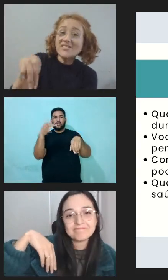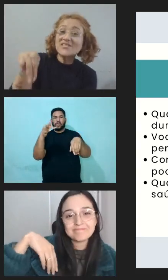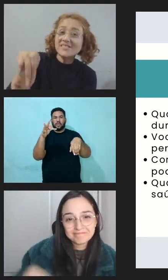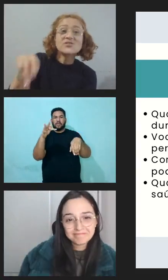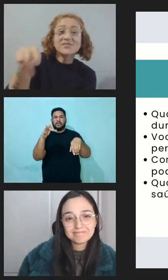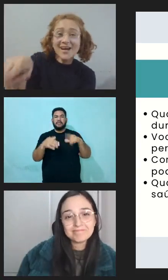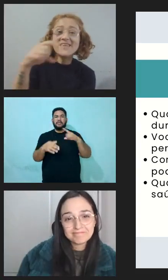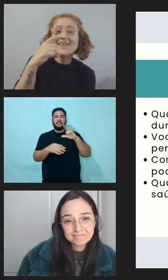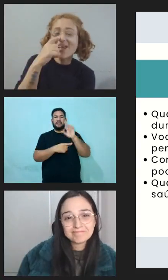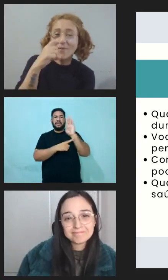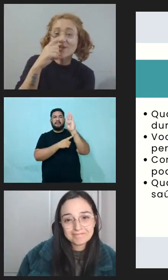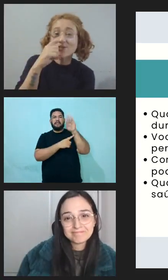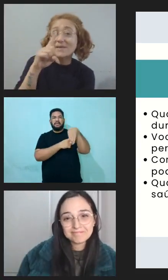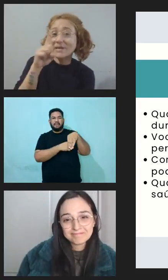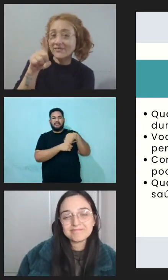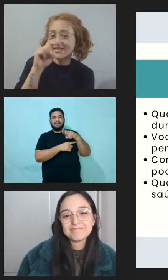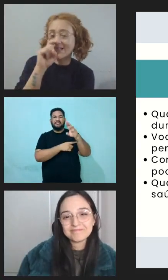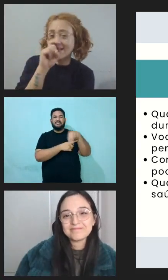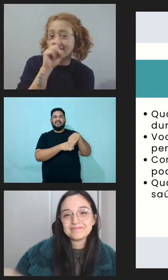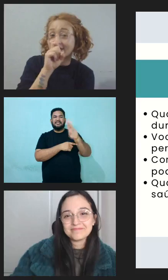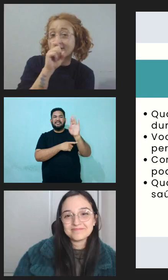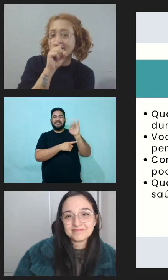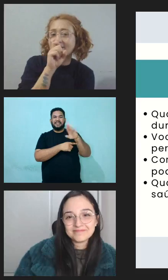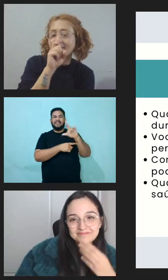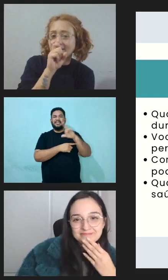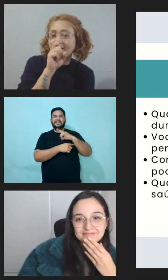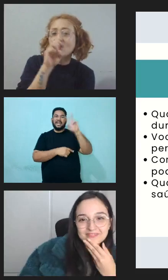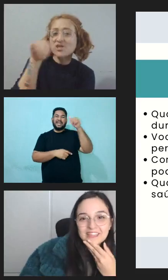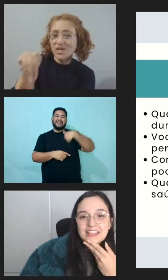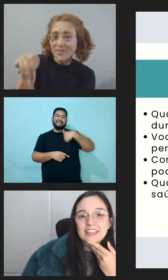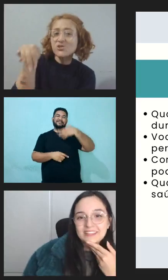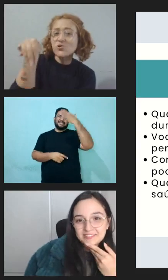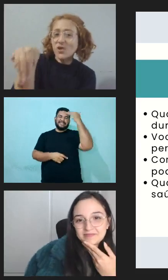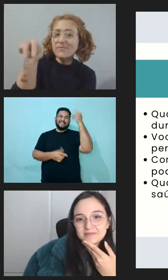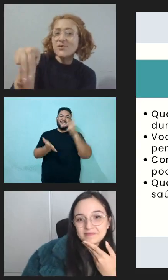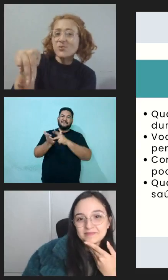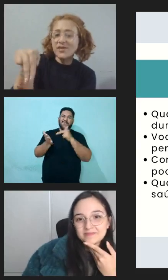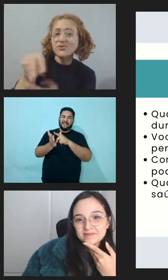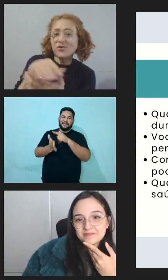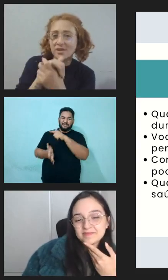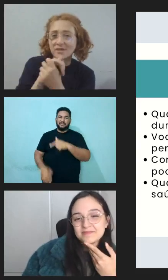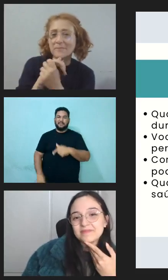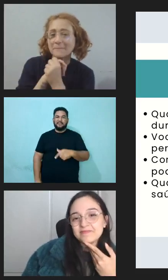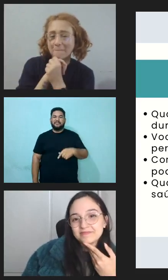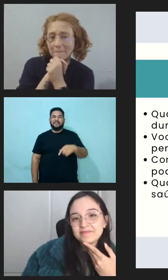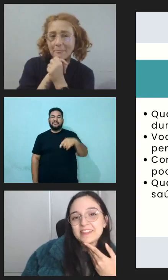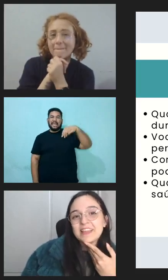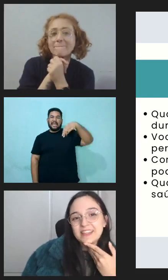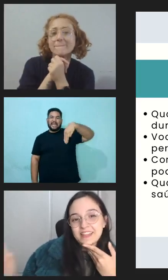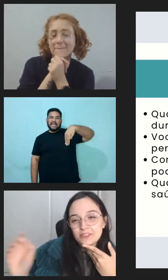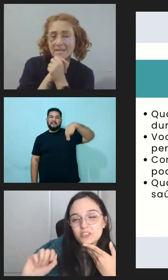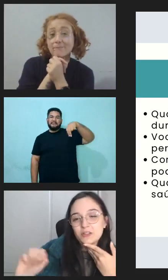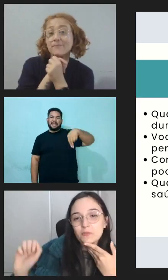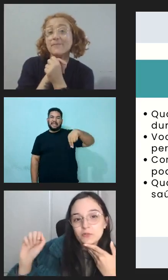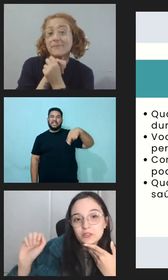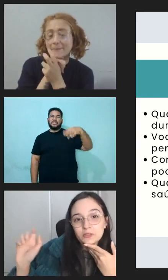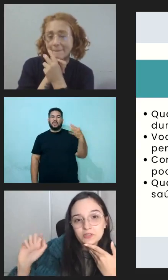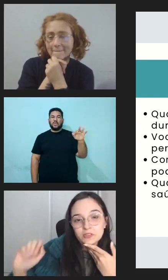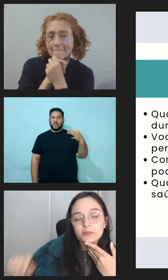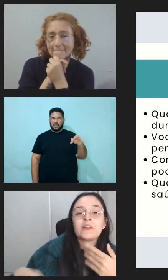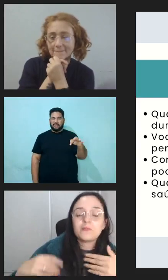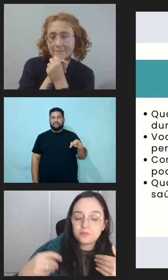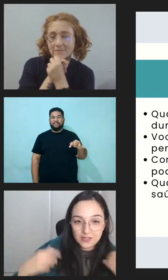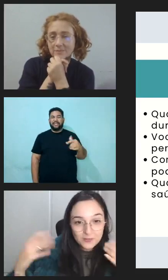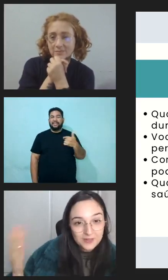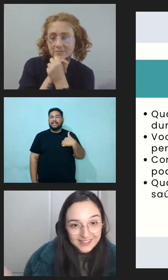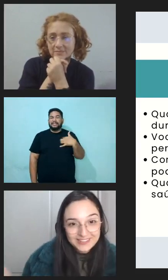gente sente, tá aí, realmente, eu não lembrava dessa letra. Geralmente o M e o N dói. Eu tinha muita, muita dor.